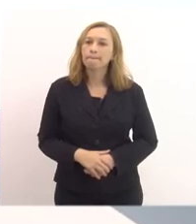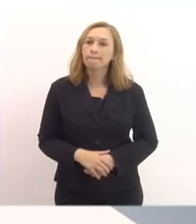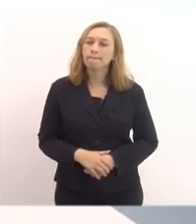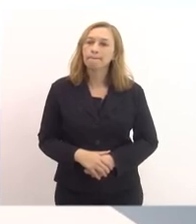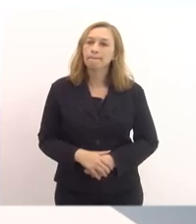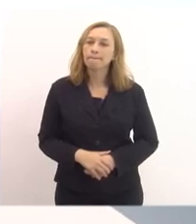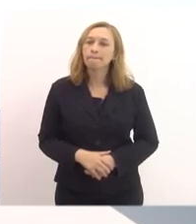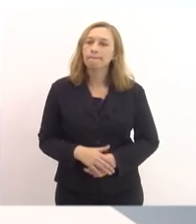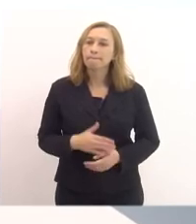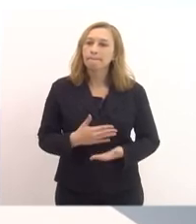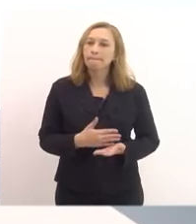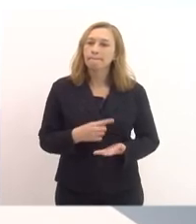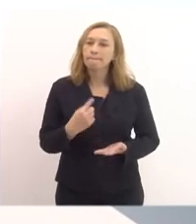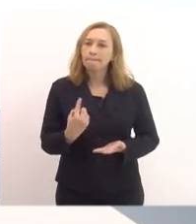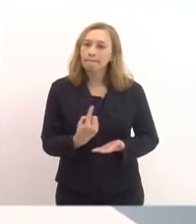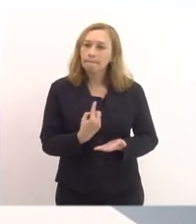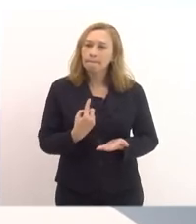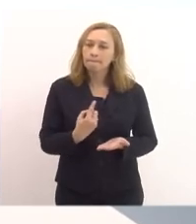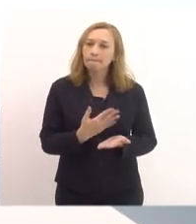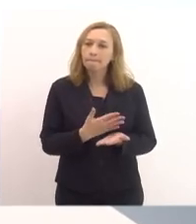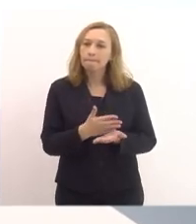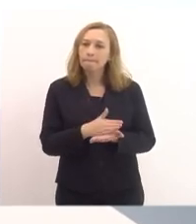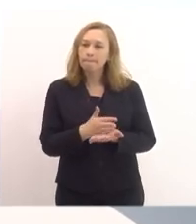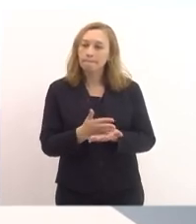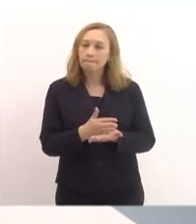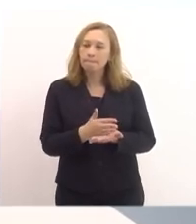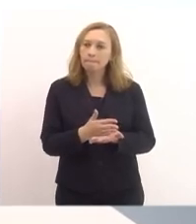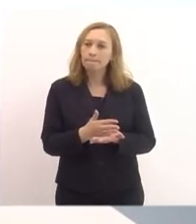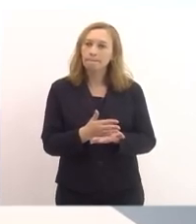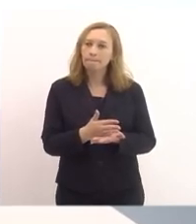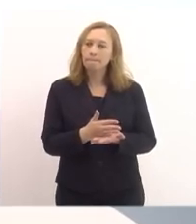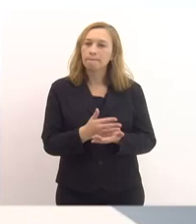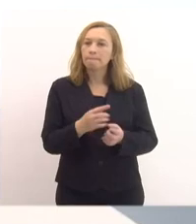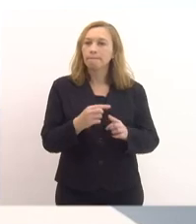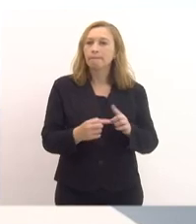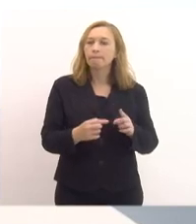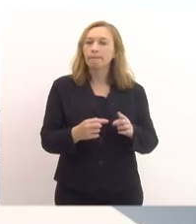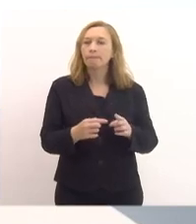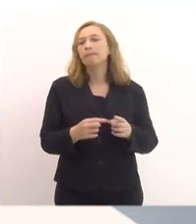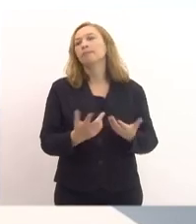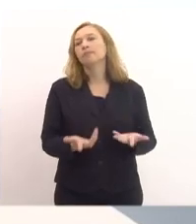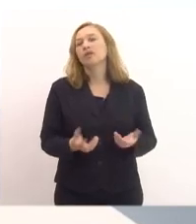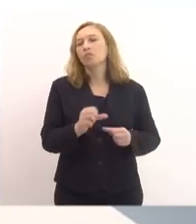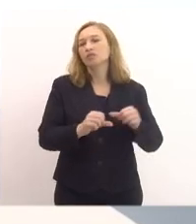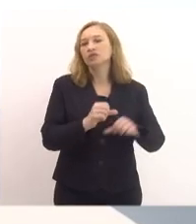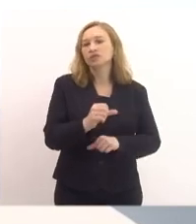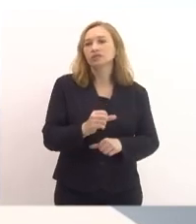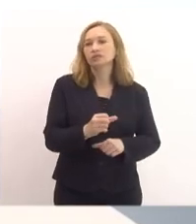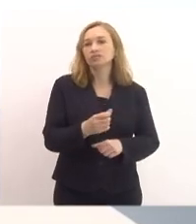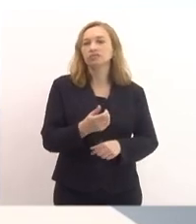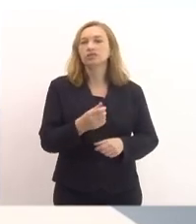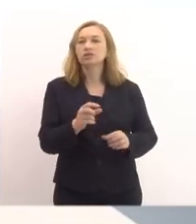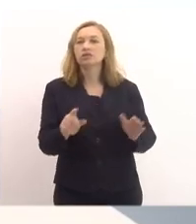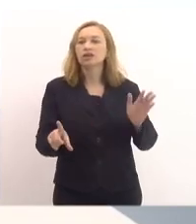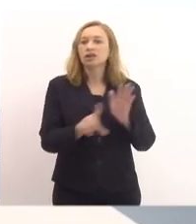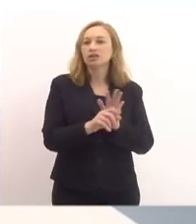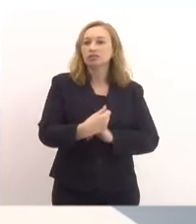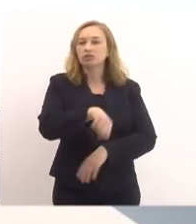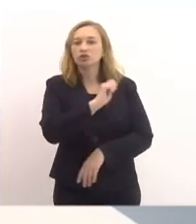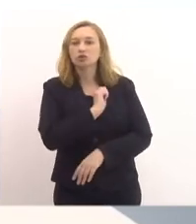No meio do caminho, né, nós acabamos esbarrando numa mudança na lei de recuperação fiscal, né, que ocorreu em